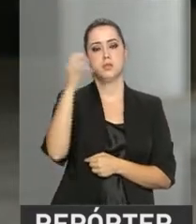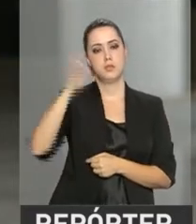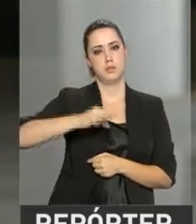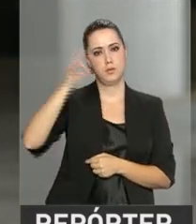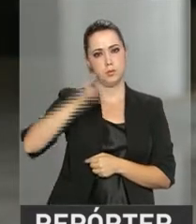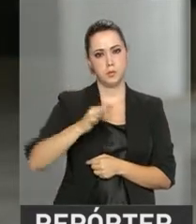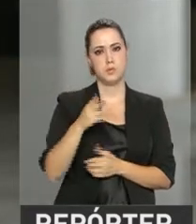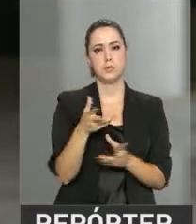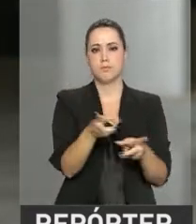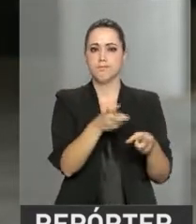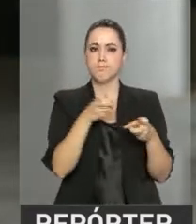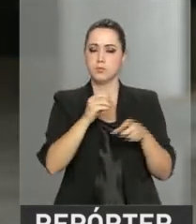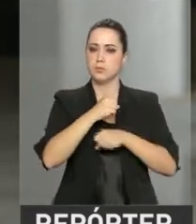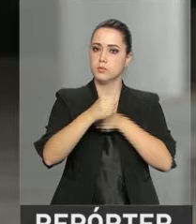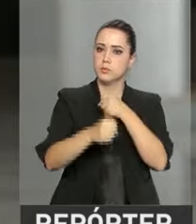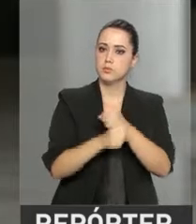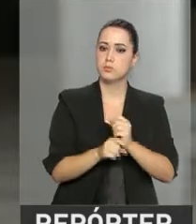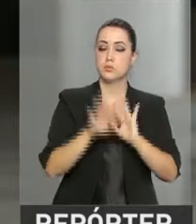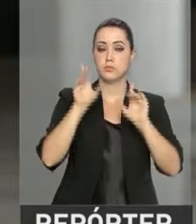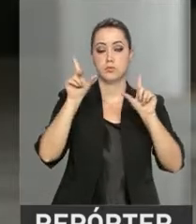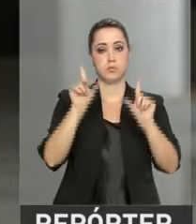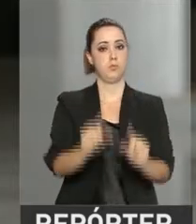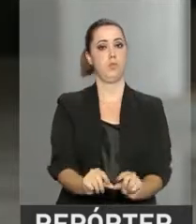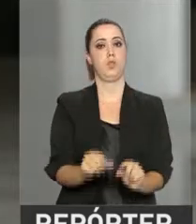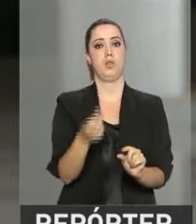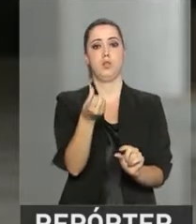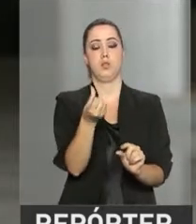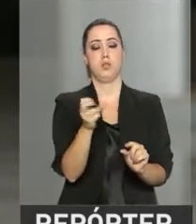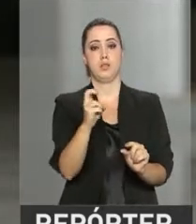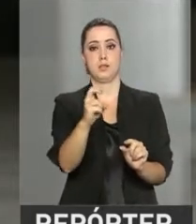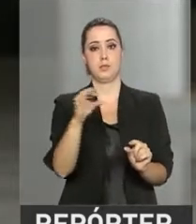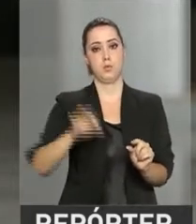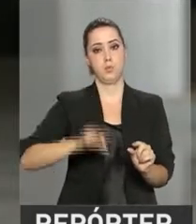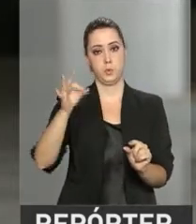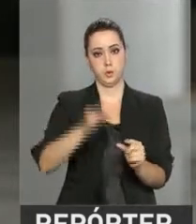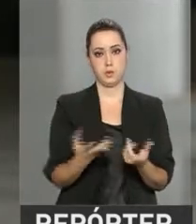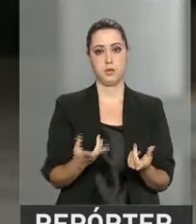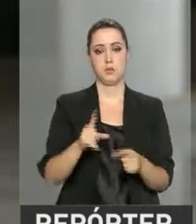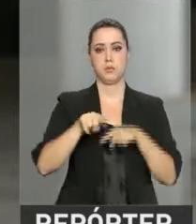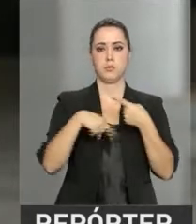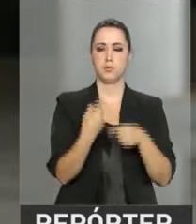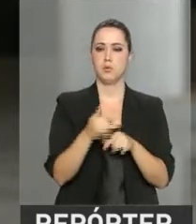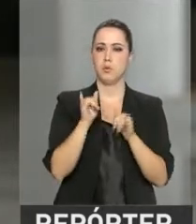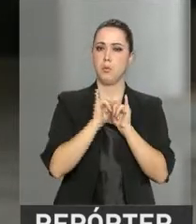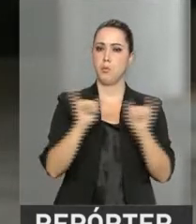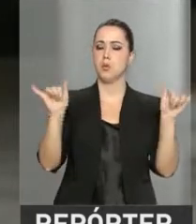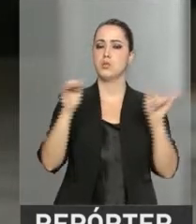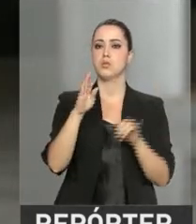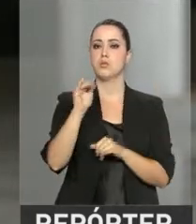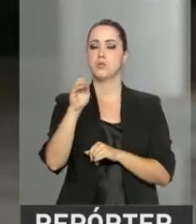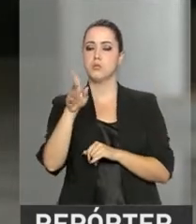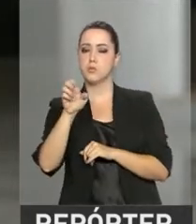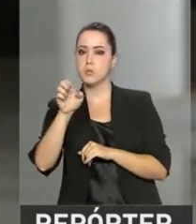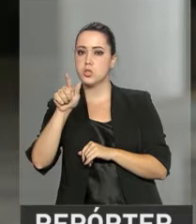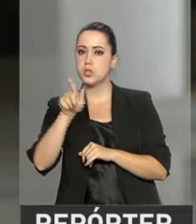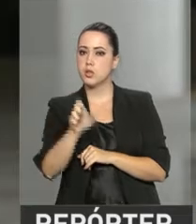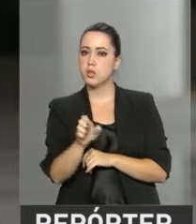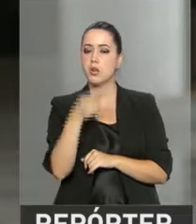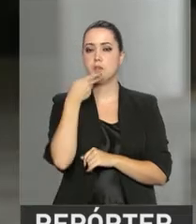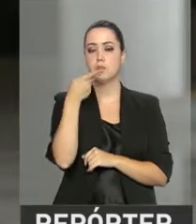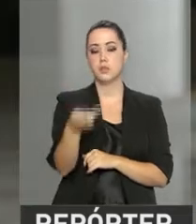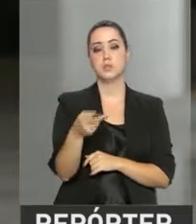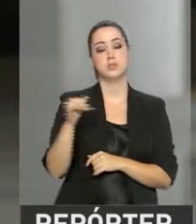previsão para o ano que vem ficou abaixo de 5% os números vêm depois de o ibge ter divulgado que a inflação para o mês de novembro